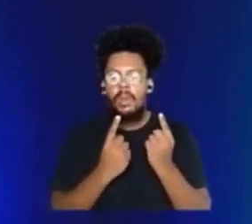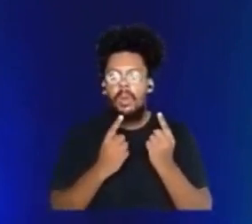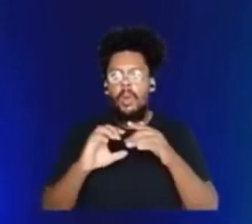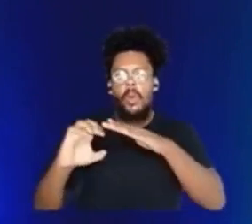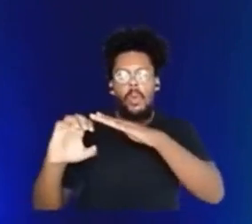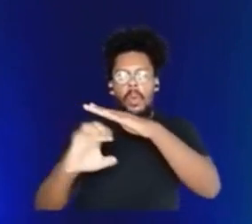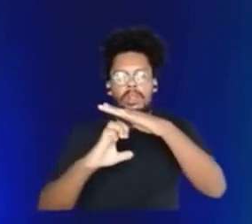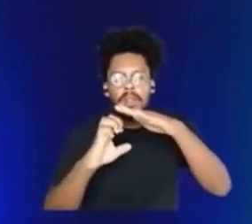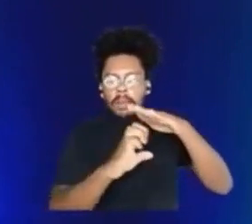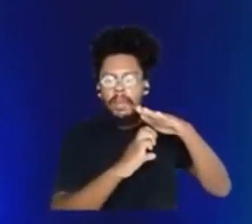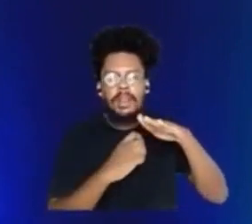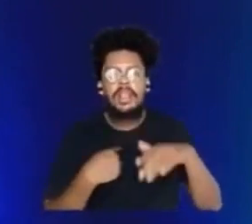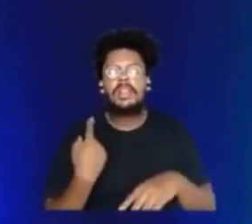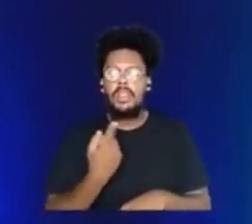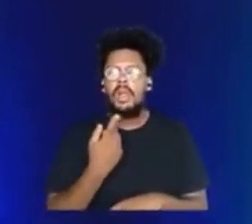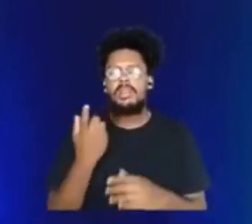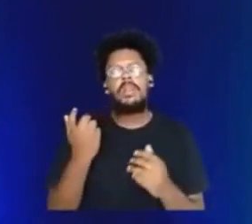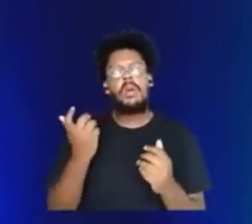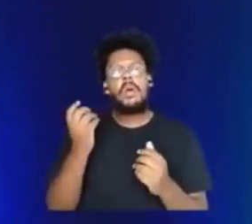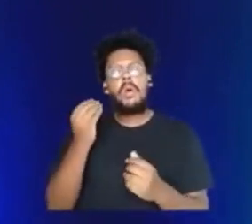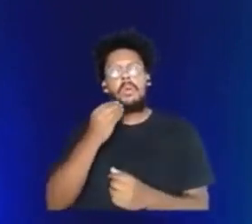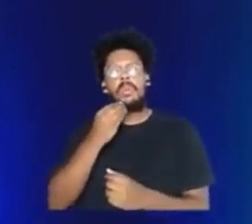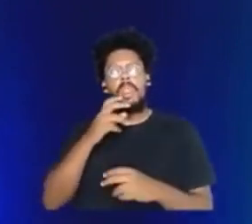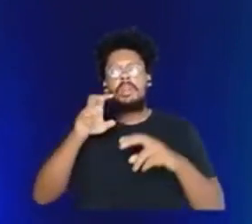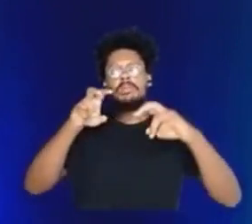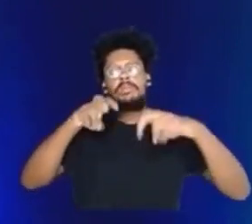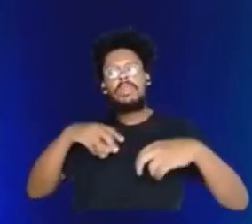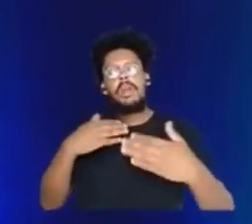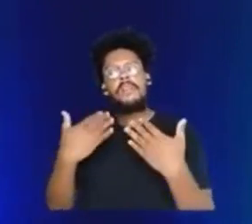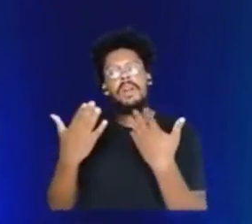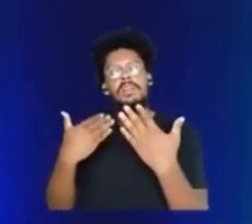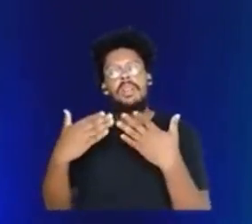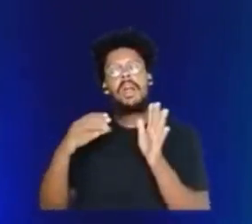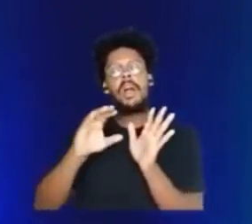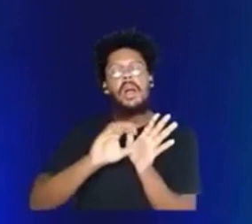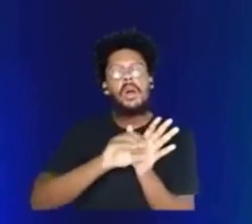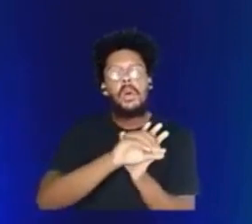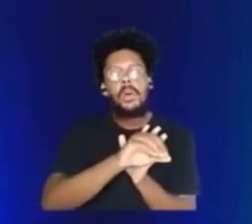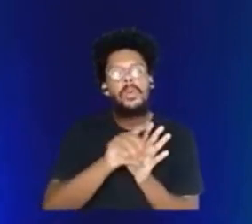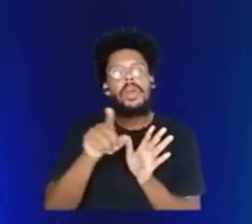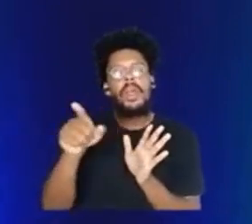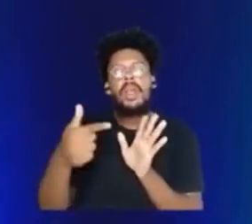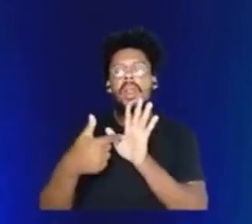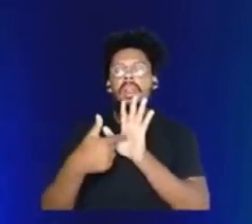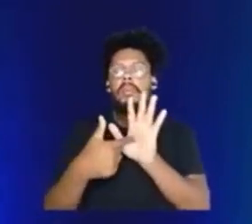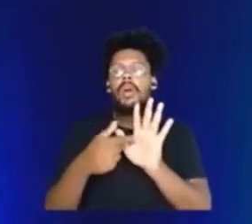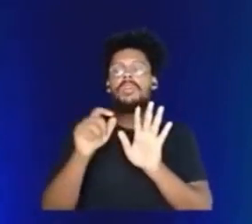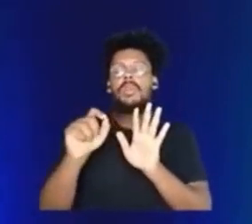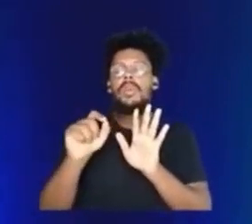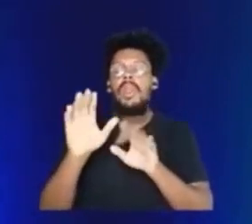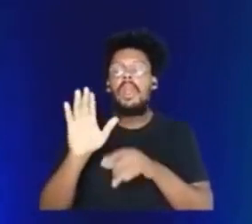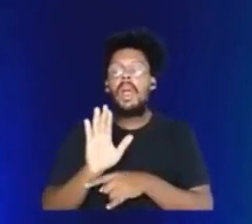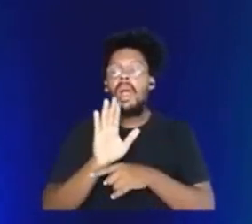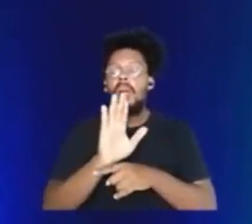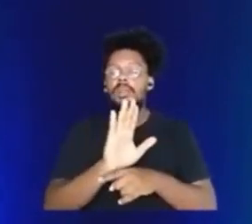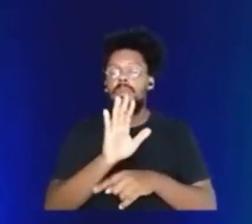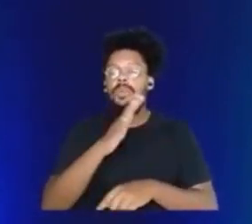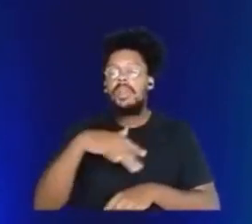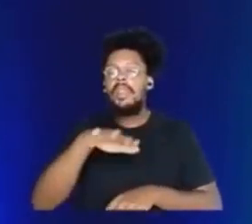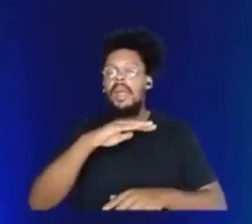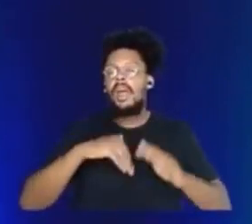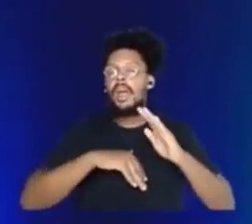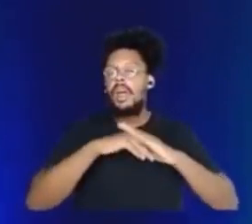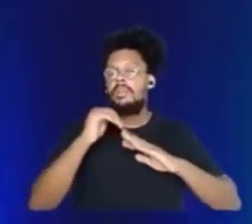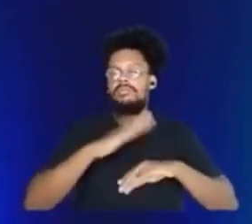sentar com o Google algumas vezes. O Google traz a dimensão da contribuição que eles fazem ao jornalismo pela lógica de promoção e divulgação de conteúdo.